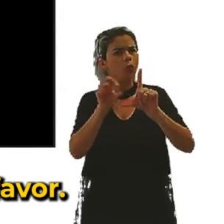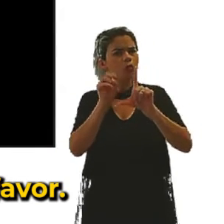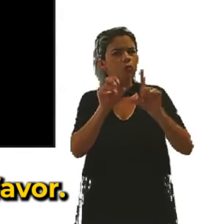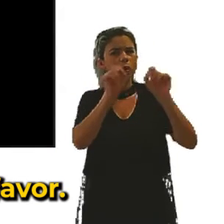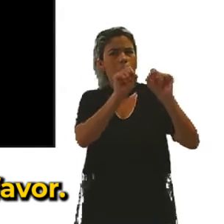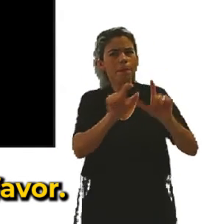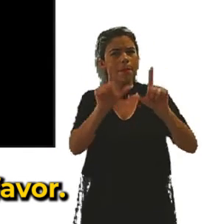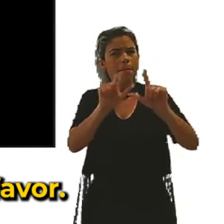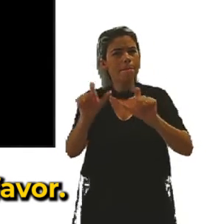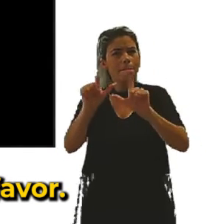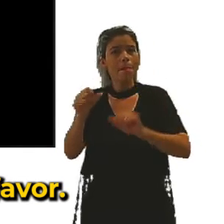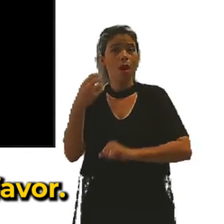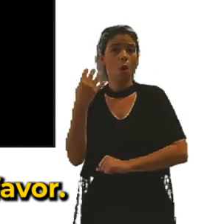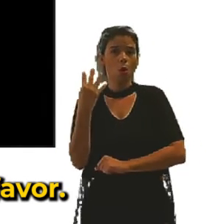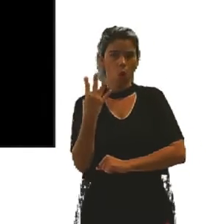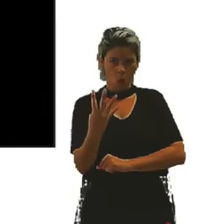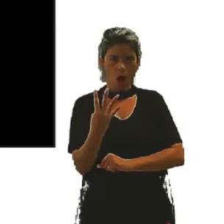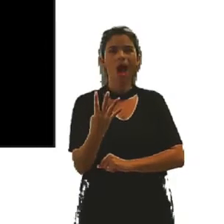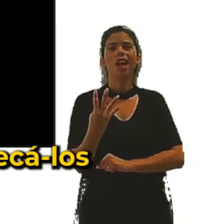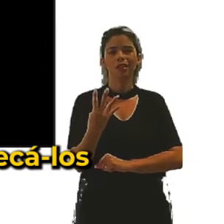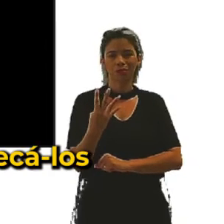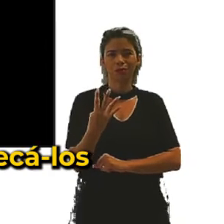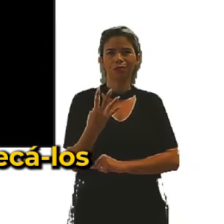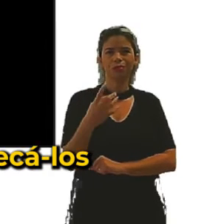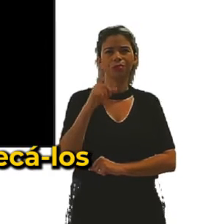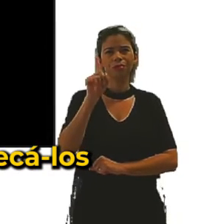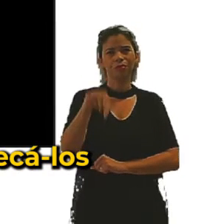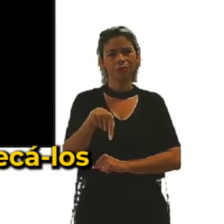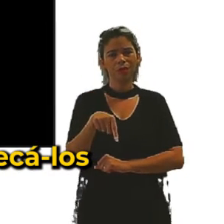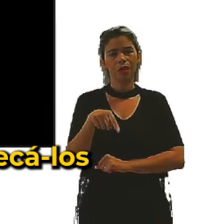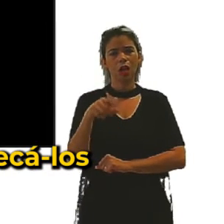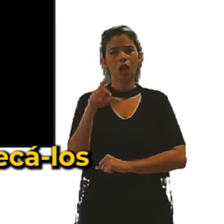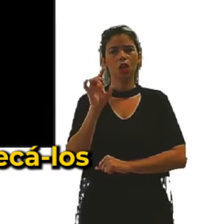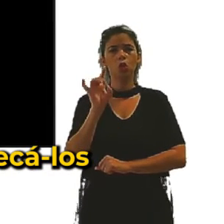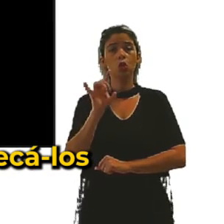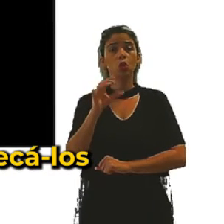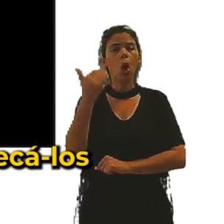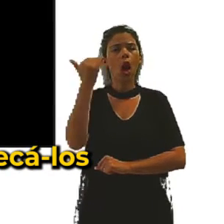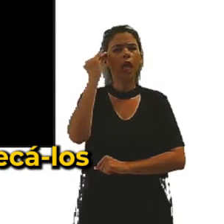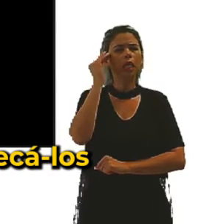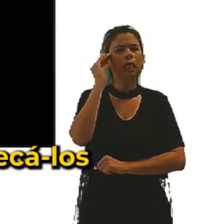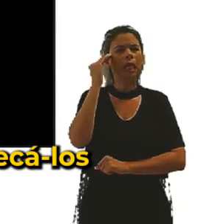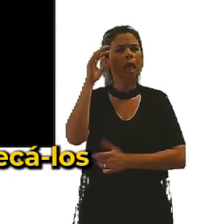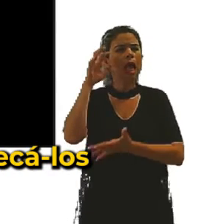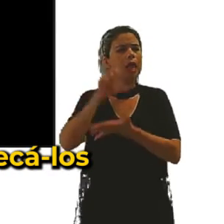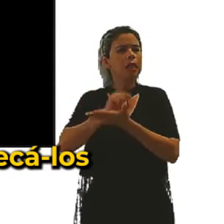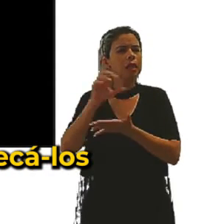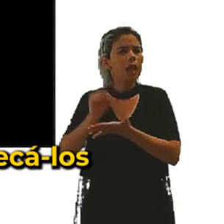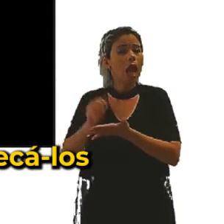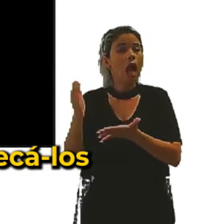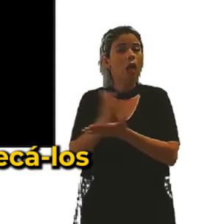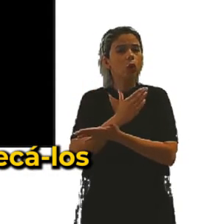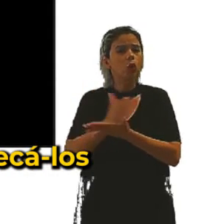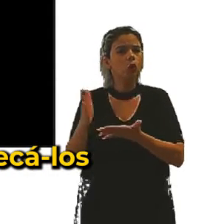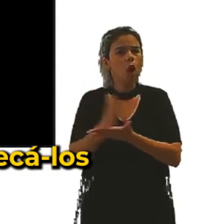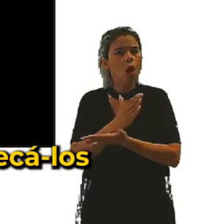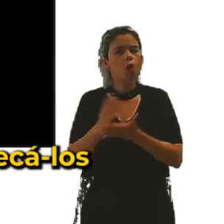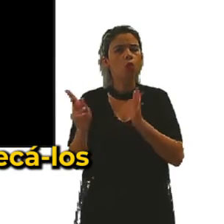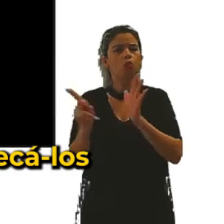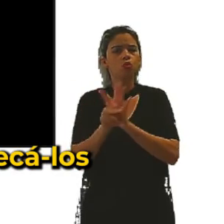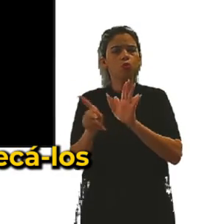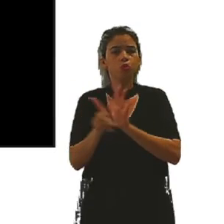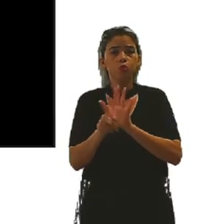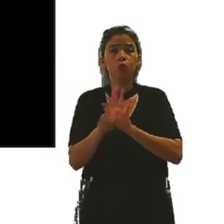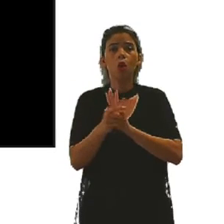slide número 4, por favor. Só aponta aí alguns dados que eu vou dissecá-los